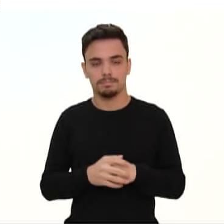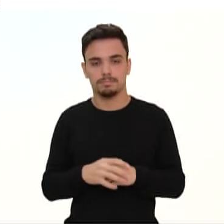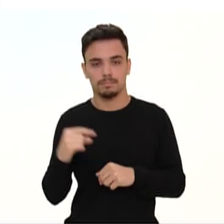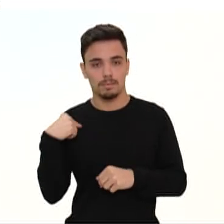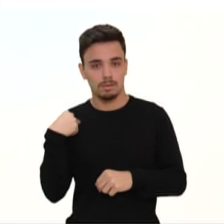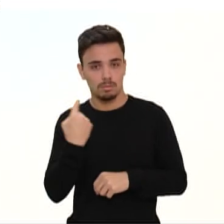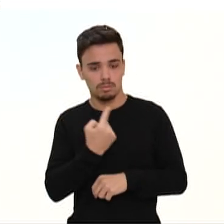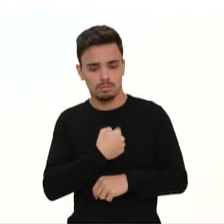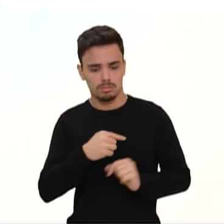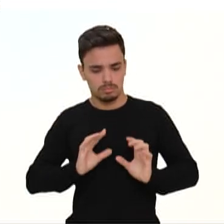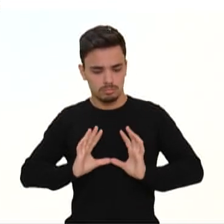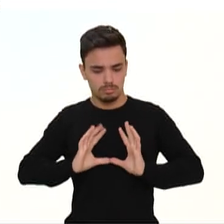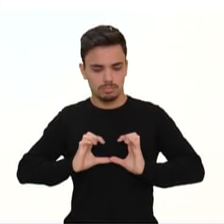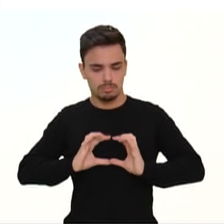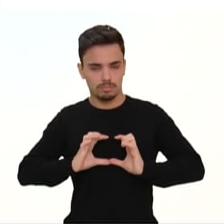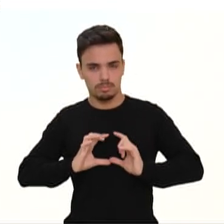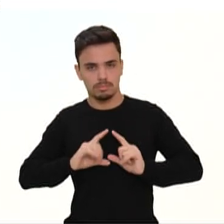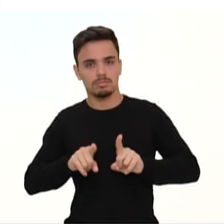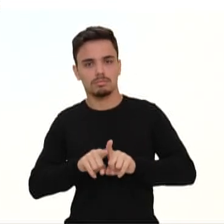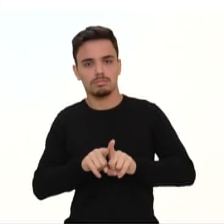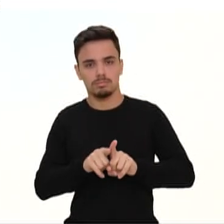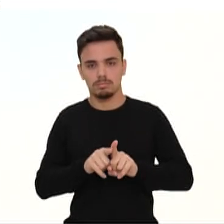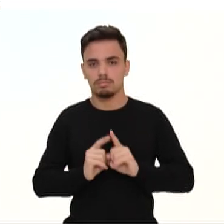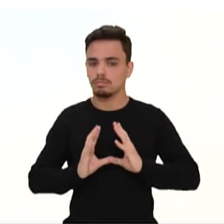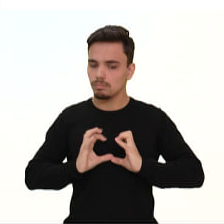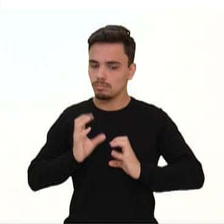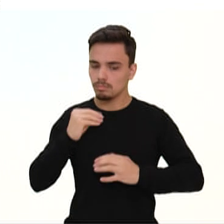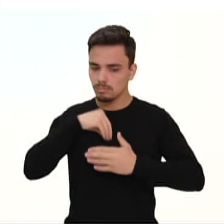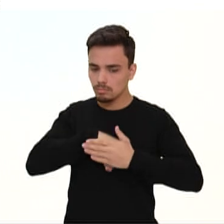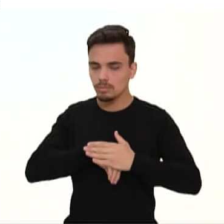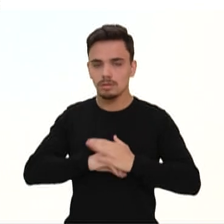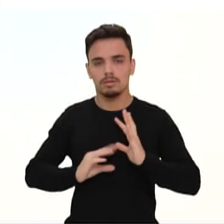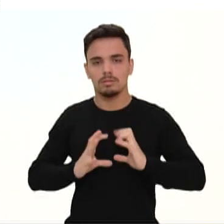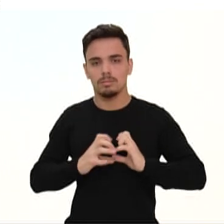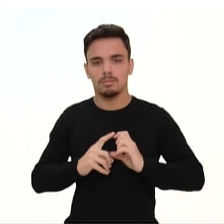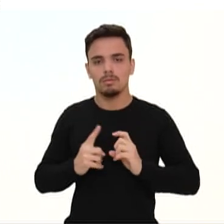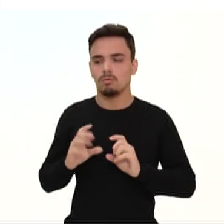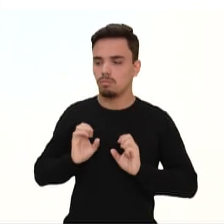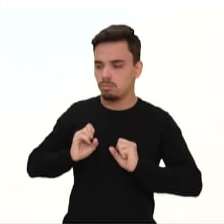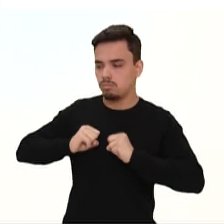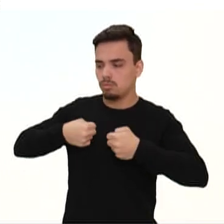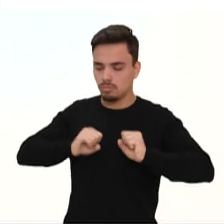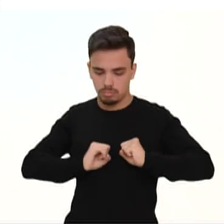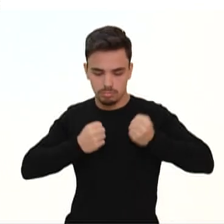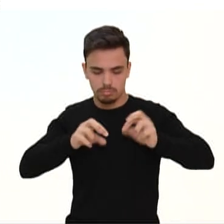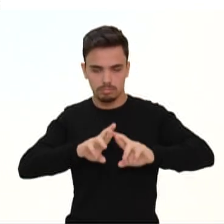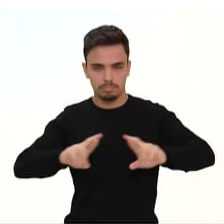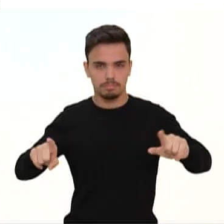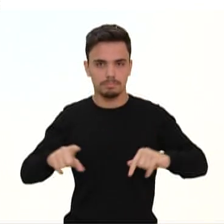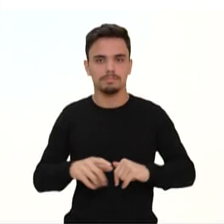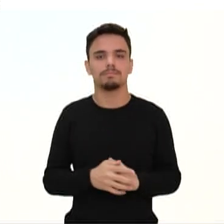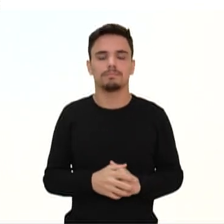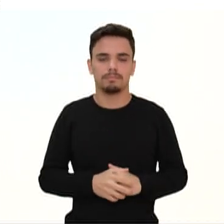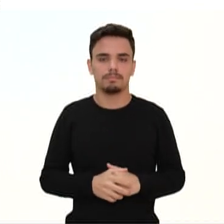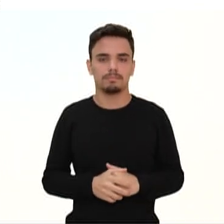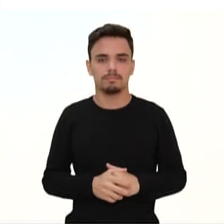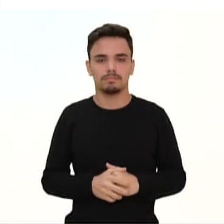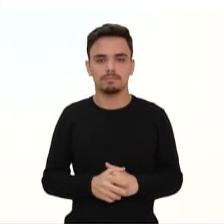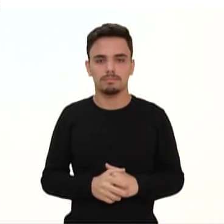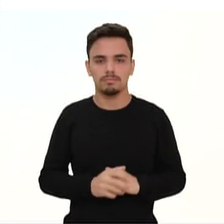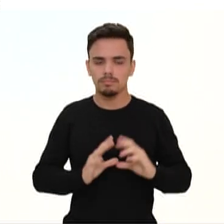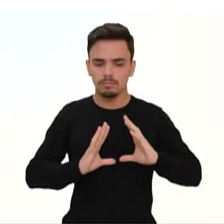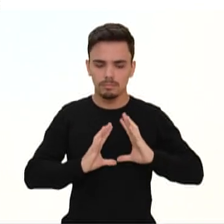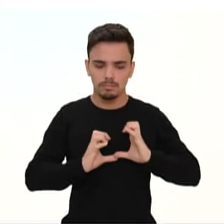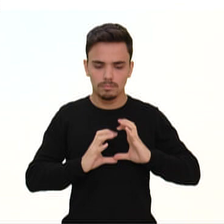nós, um conflito, uma guerra interna entre forças opostas. Então, esse conflito ele não